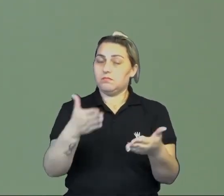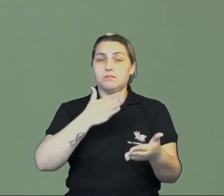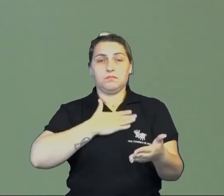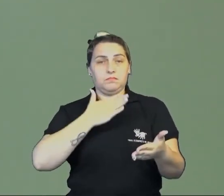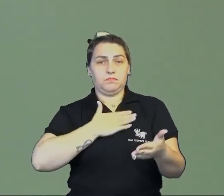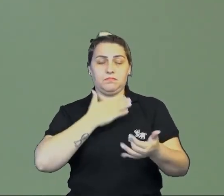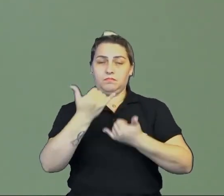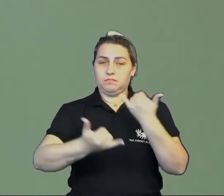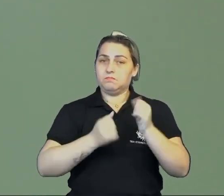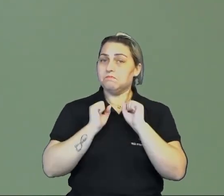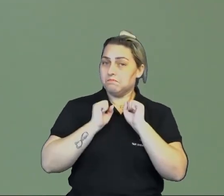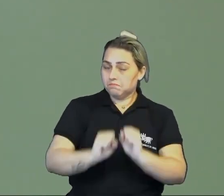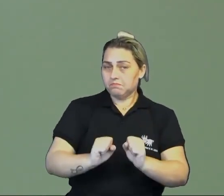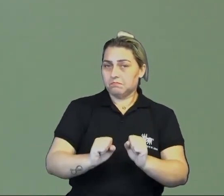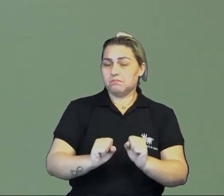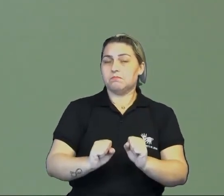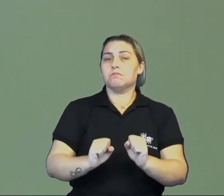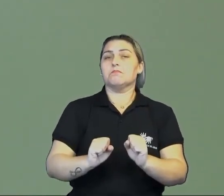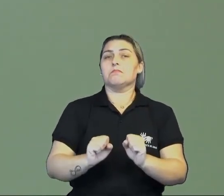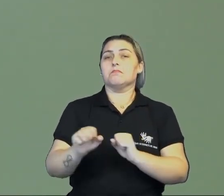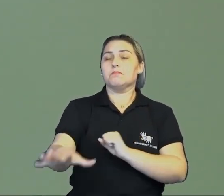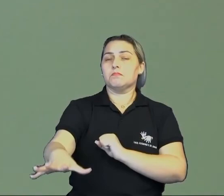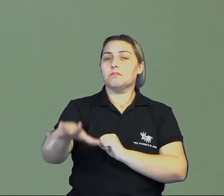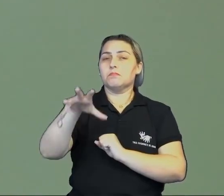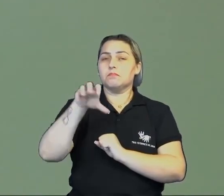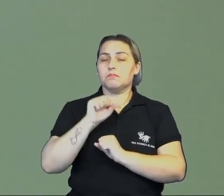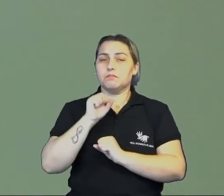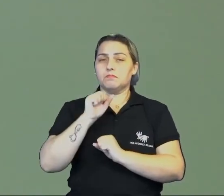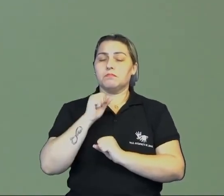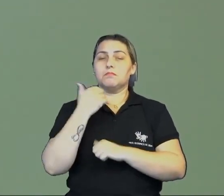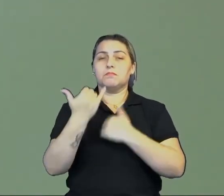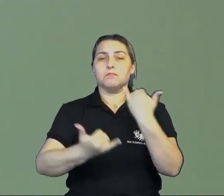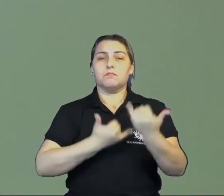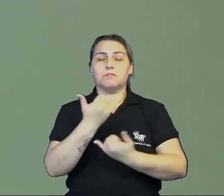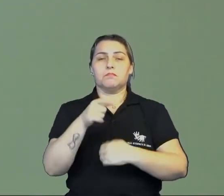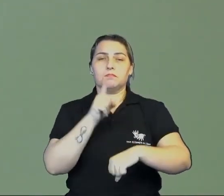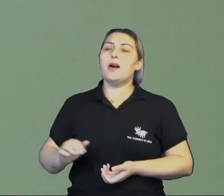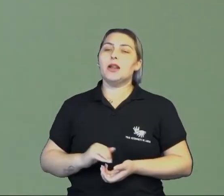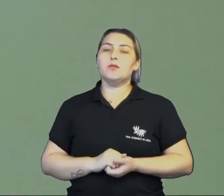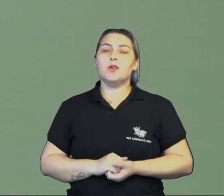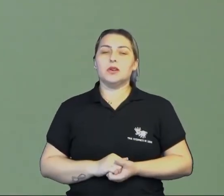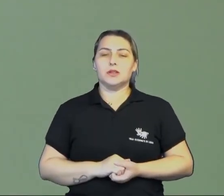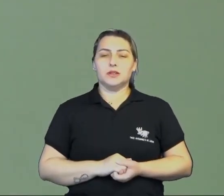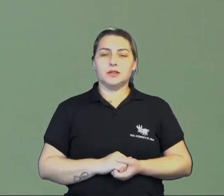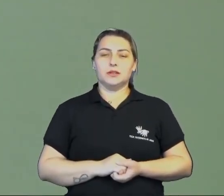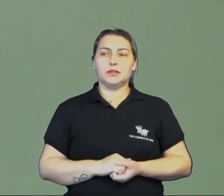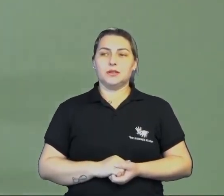minha vez de brincar, pode ser? Então, deixa eu pegar aqui que eu vou brincar com vocês um momentinho.